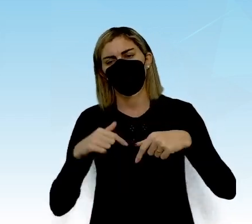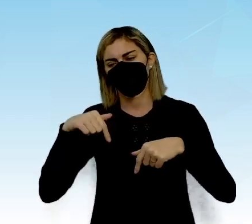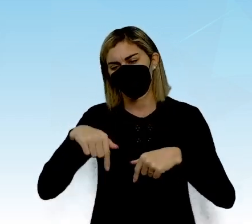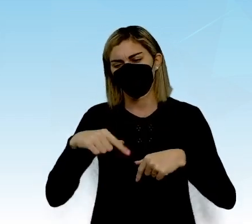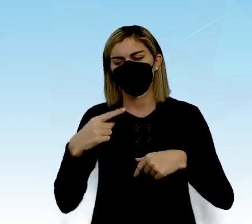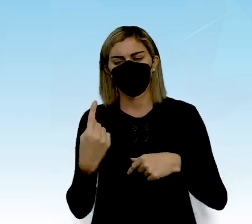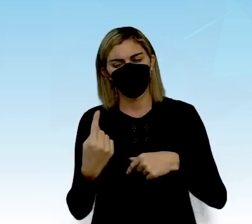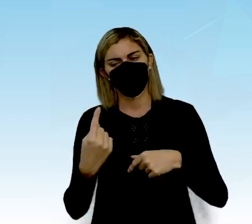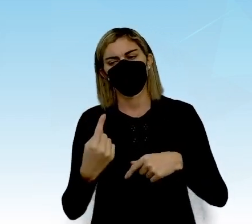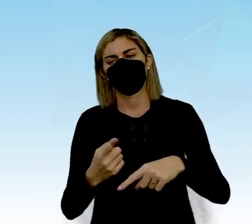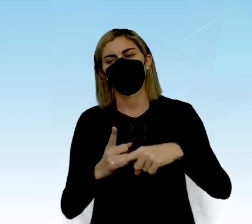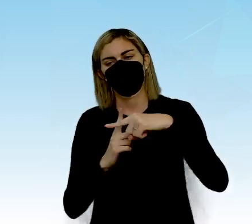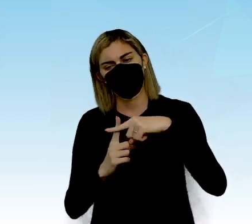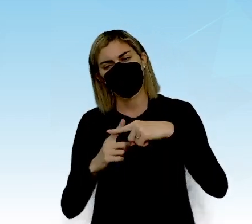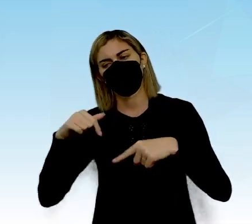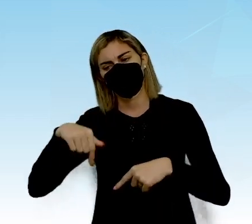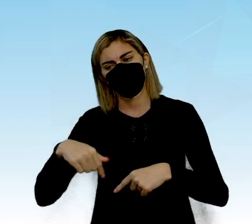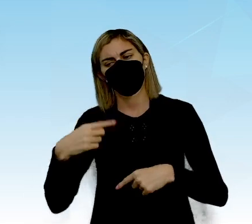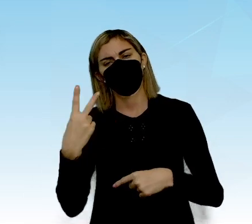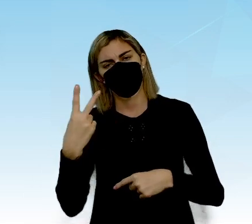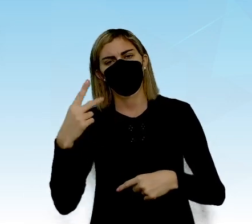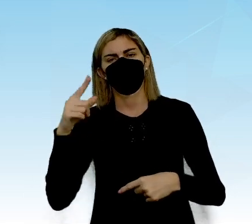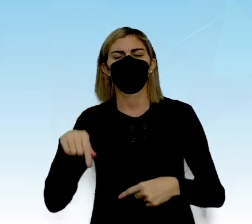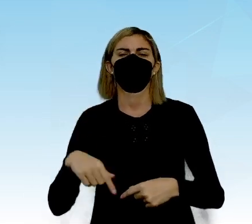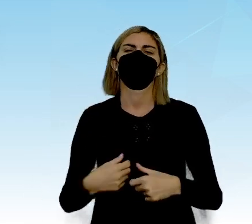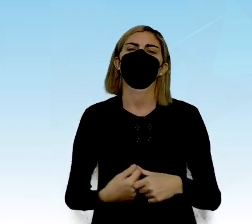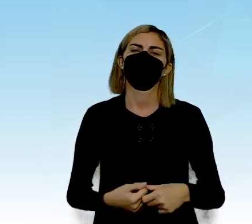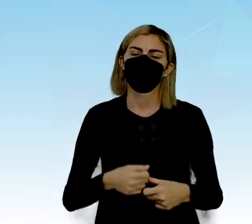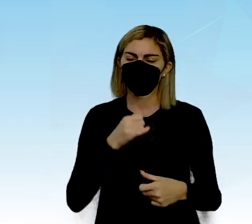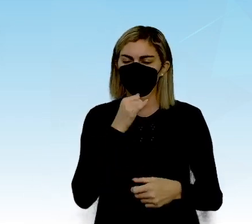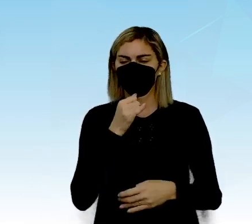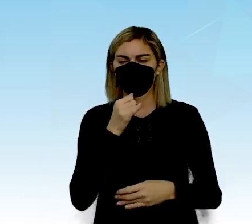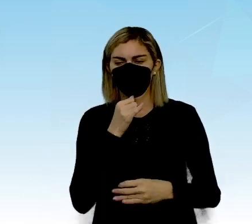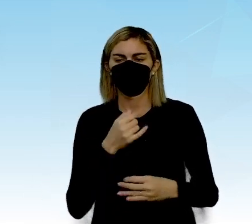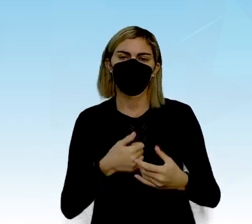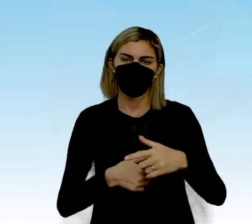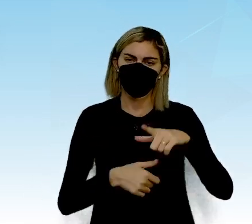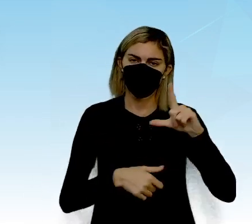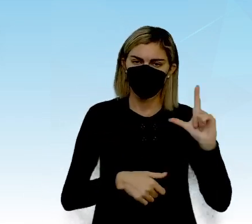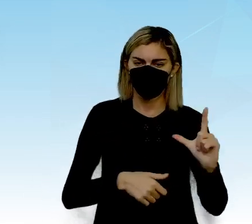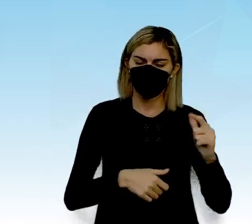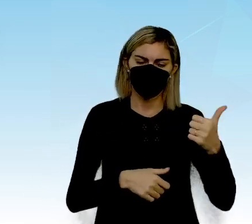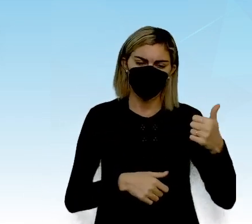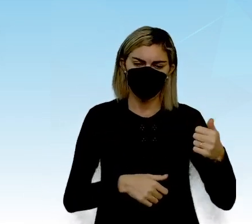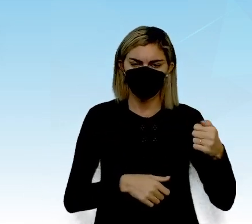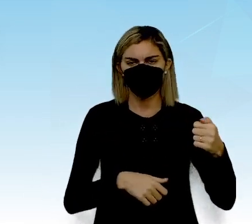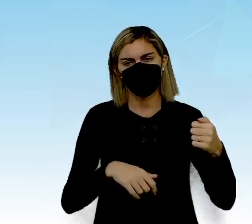a Q1' mais Q2'. No exemplo, antes A tinha